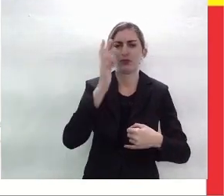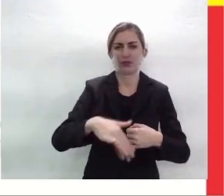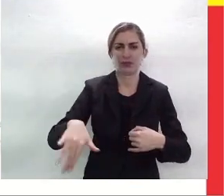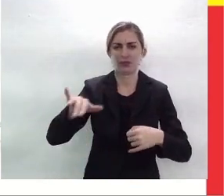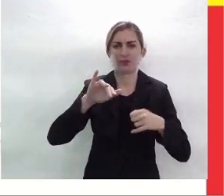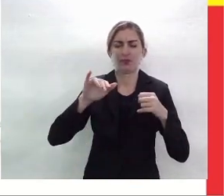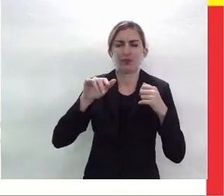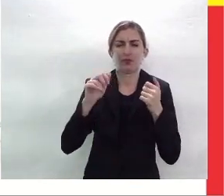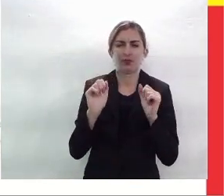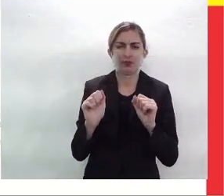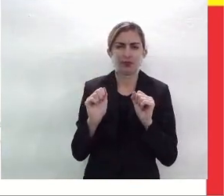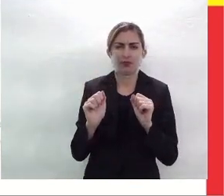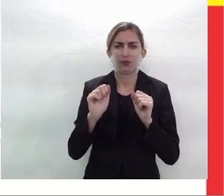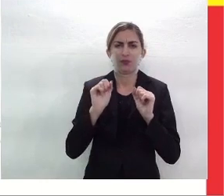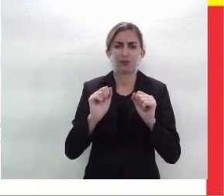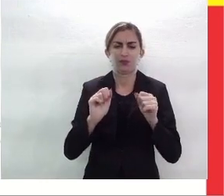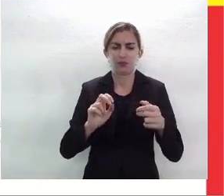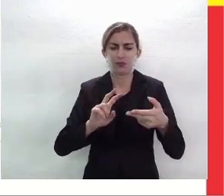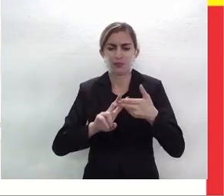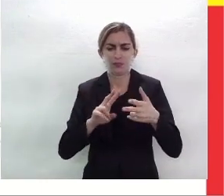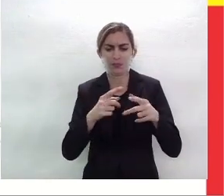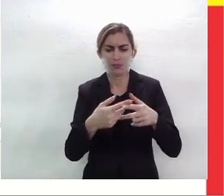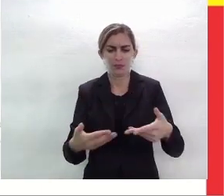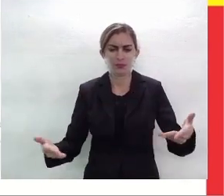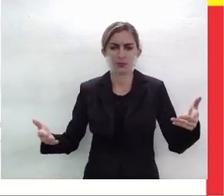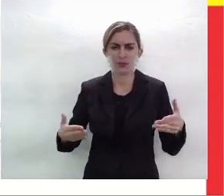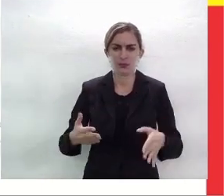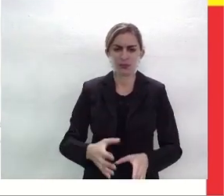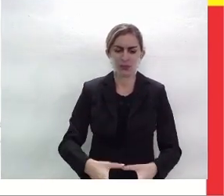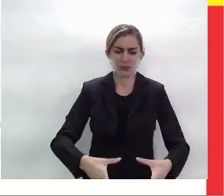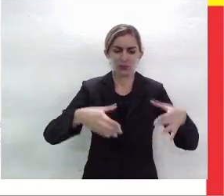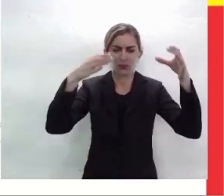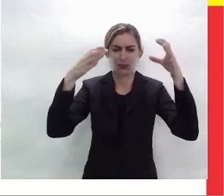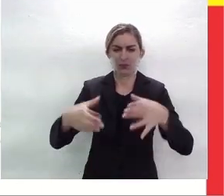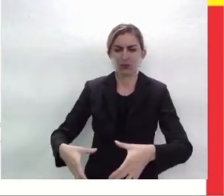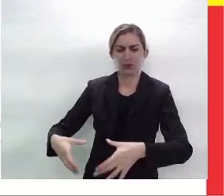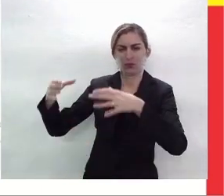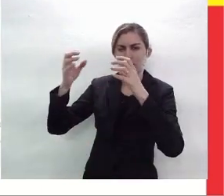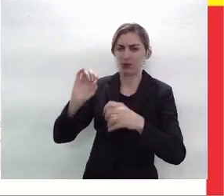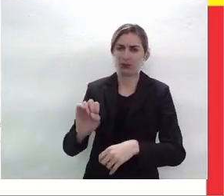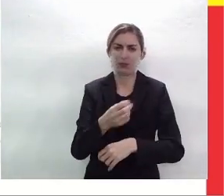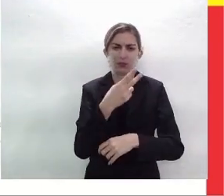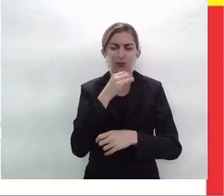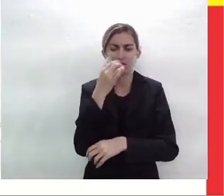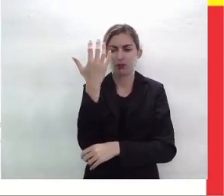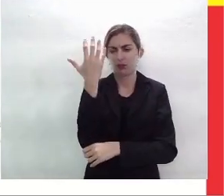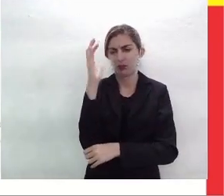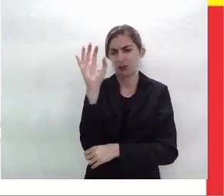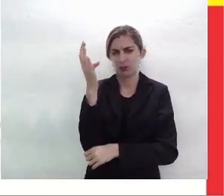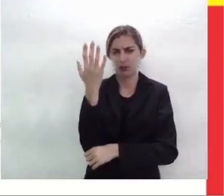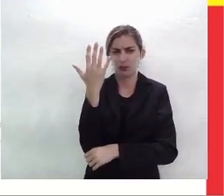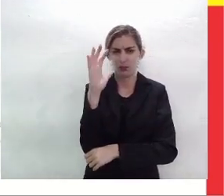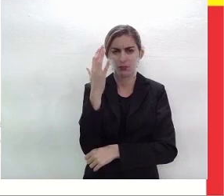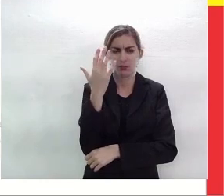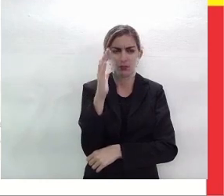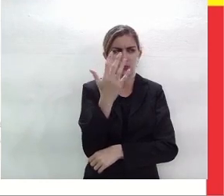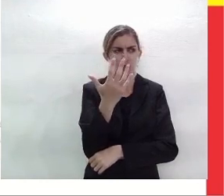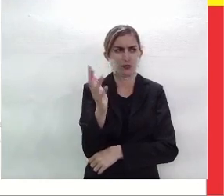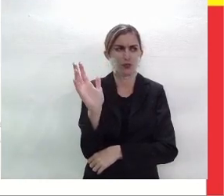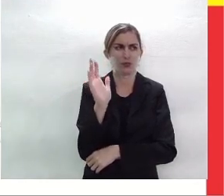pessoas vão se aventurando. Ela pode ser presa em pilares ou ela pode ser presa, por exemplo, em árvores.